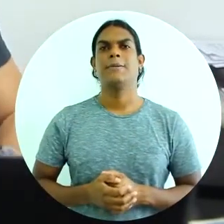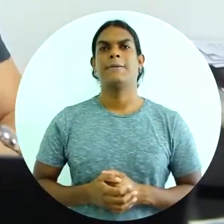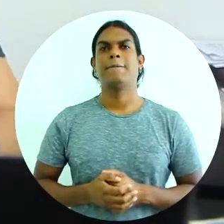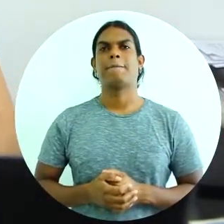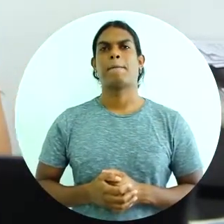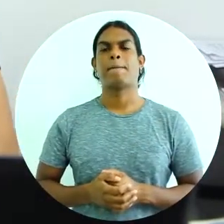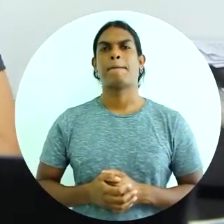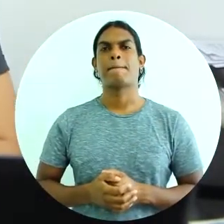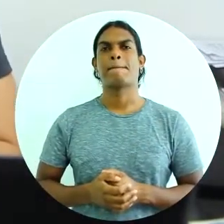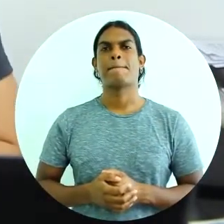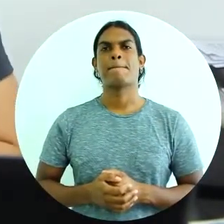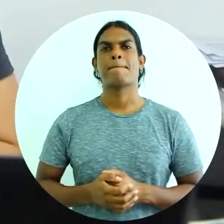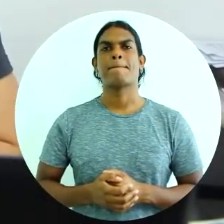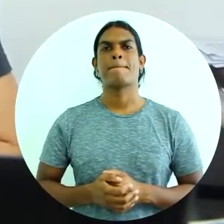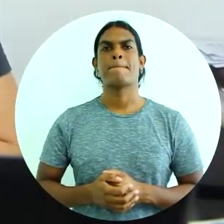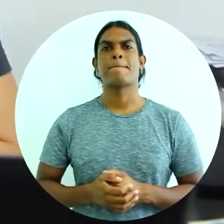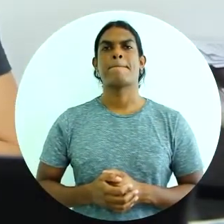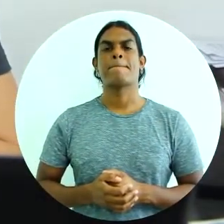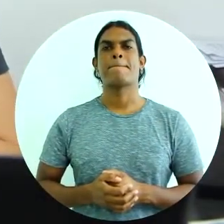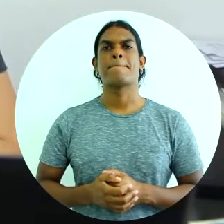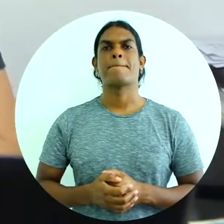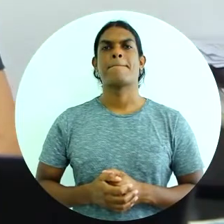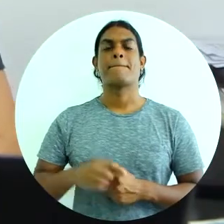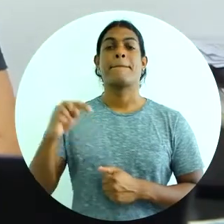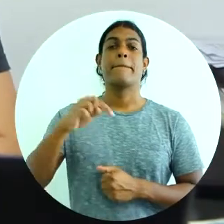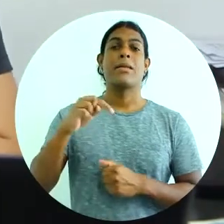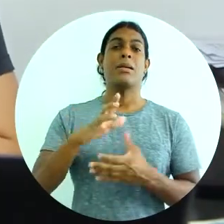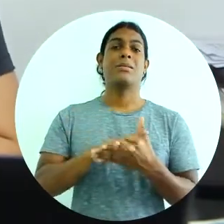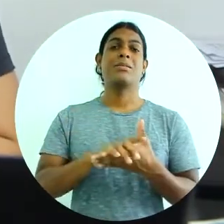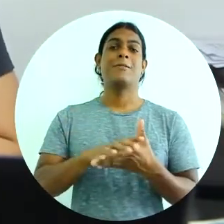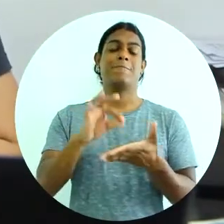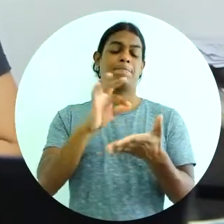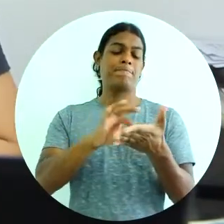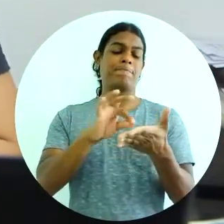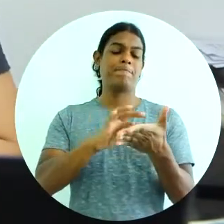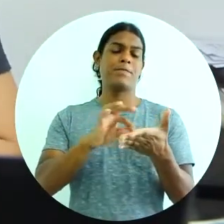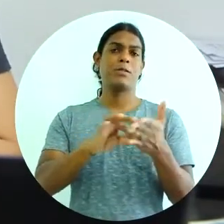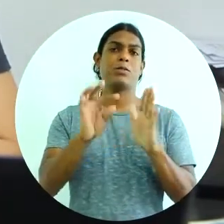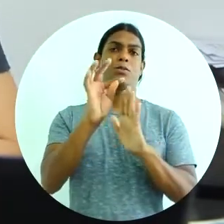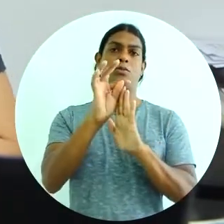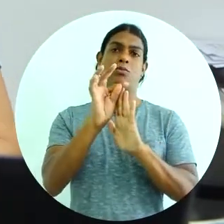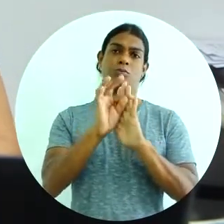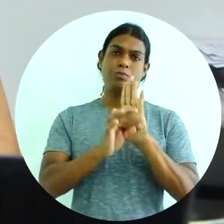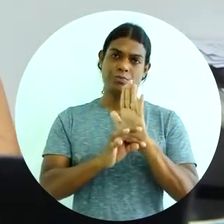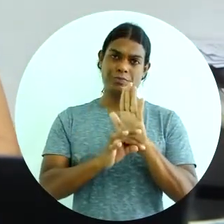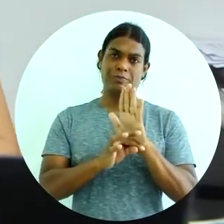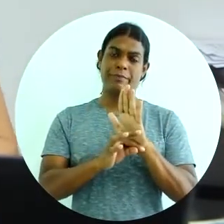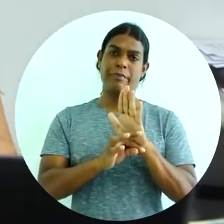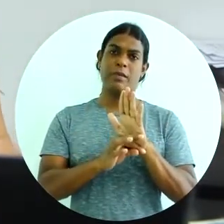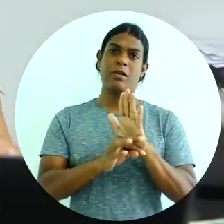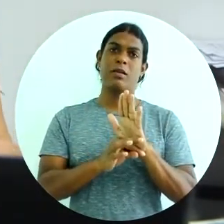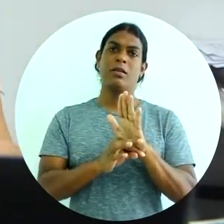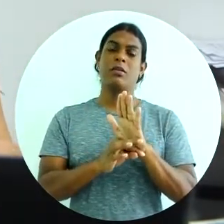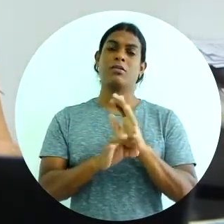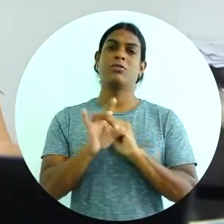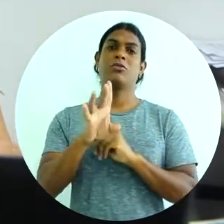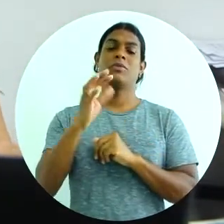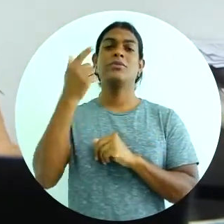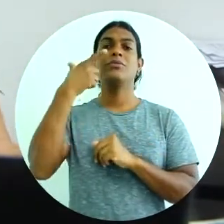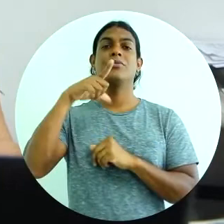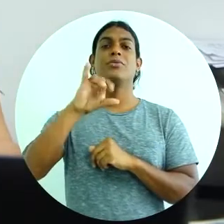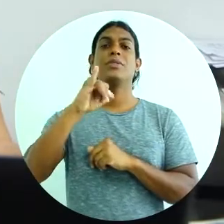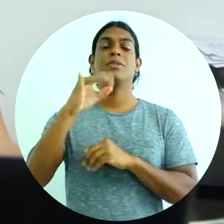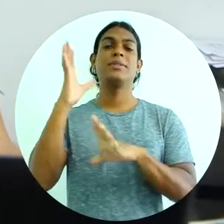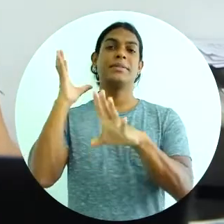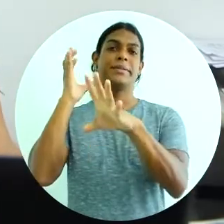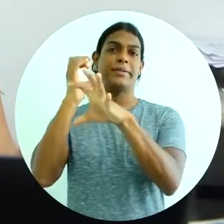perspectiva. Essa reescrita do texto, ela só vai ser necessária se essa revisão, ao